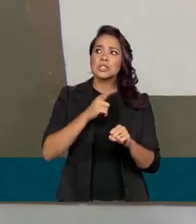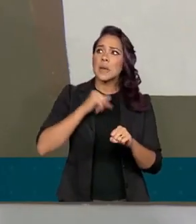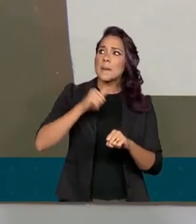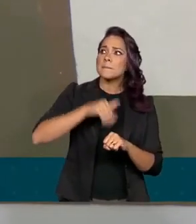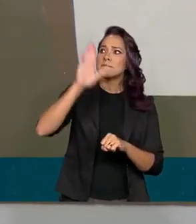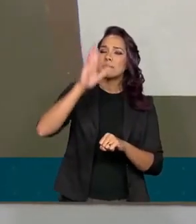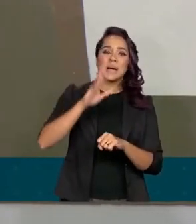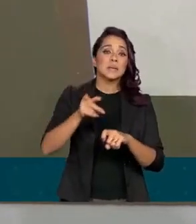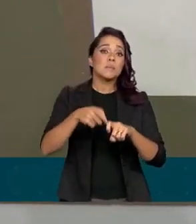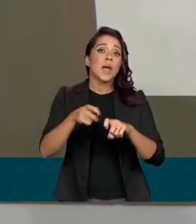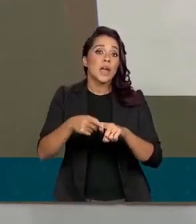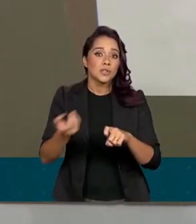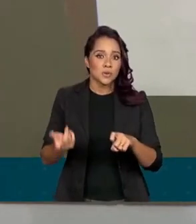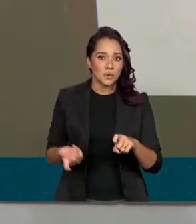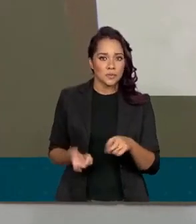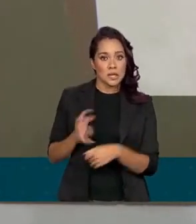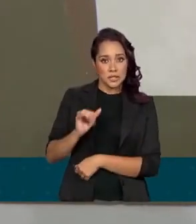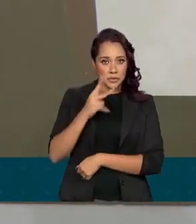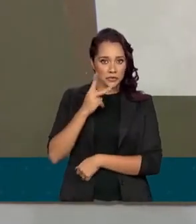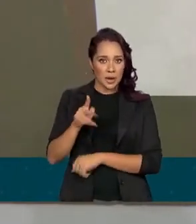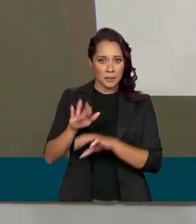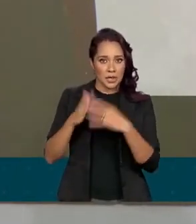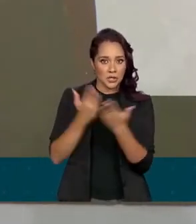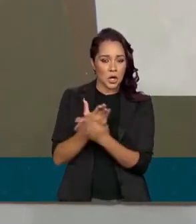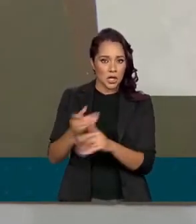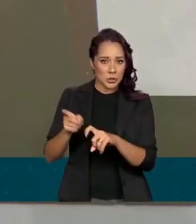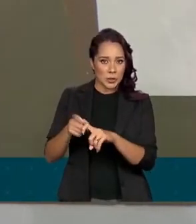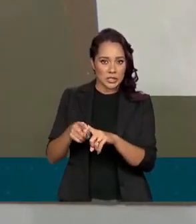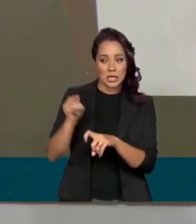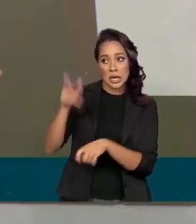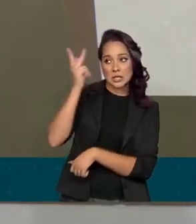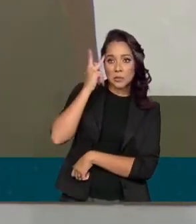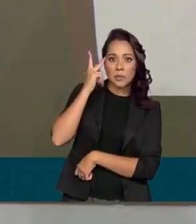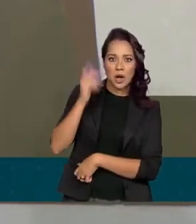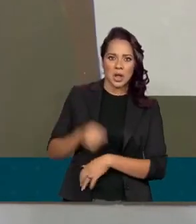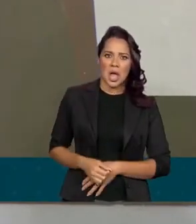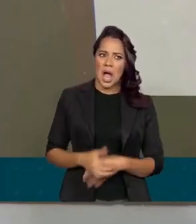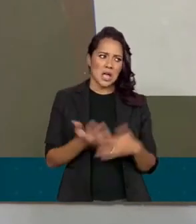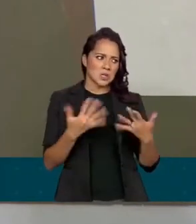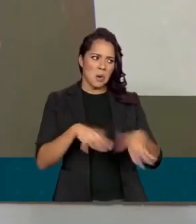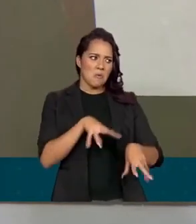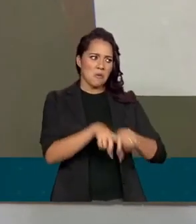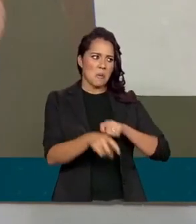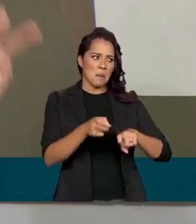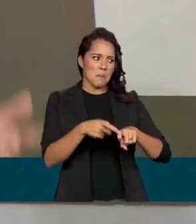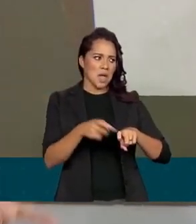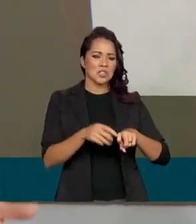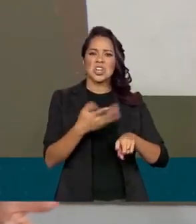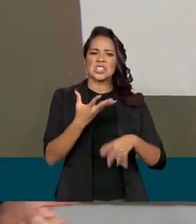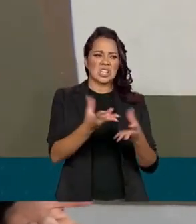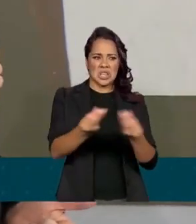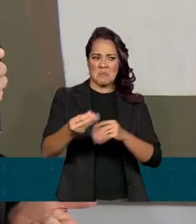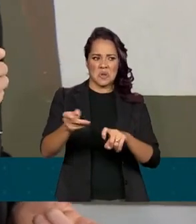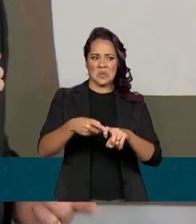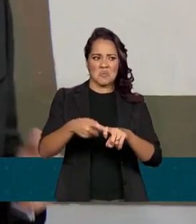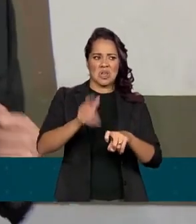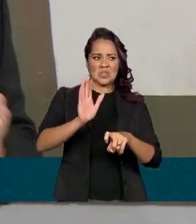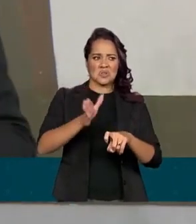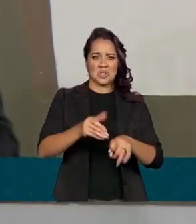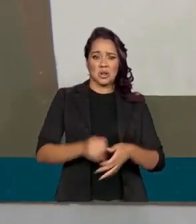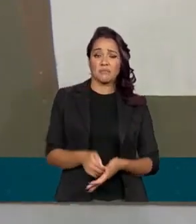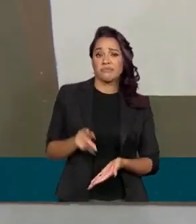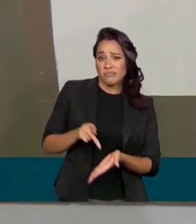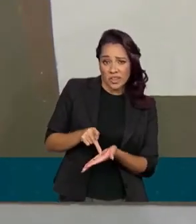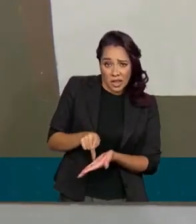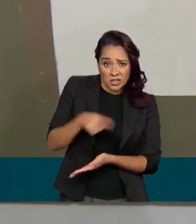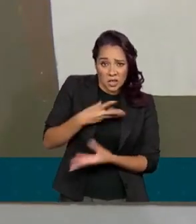mais. Sobre médico, se você for falar para a escola de medicina lá em São Paulo, eles são contra formar médico, porque dizem que já tem médico demais. É